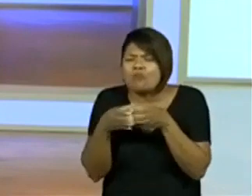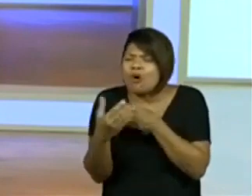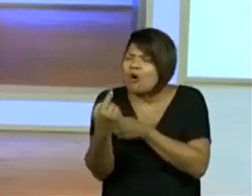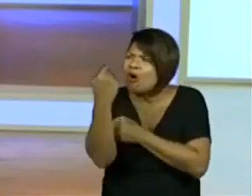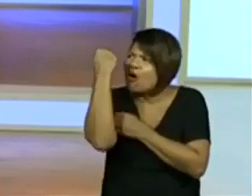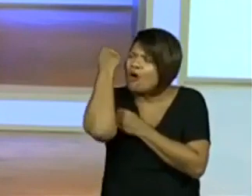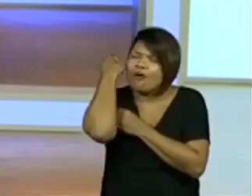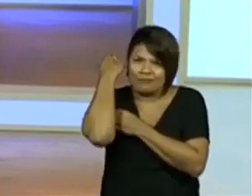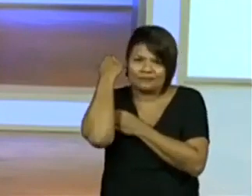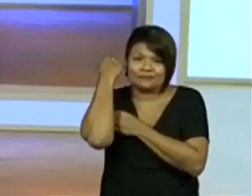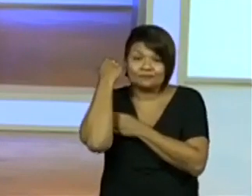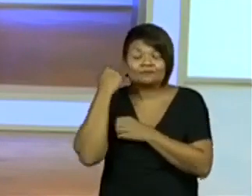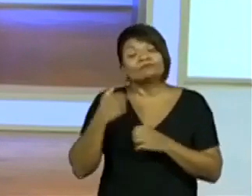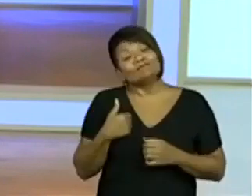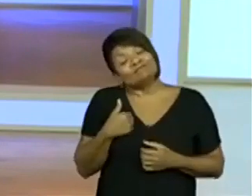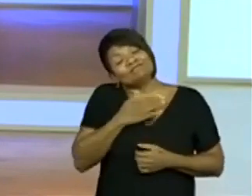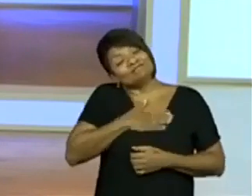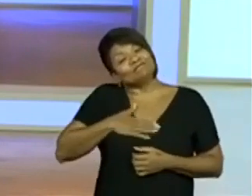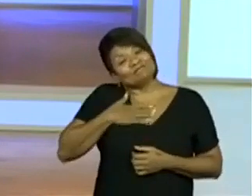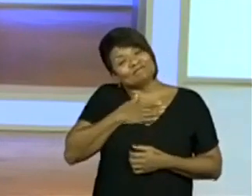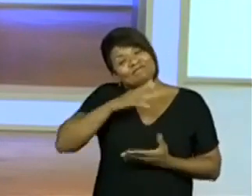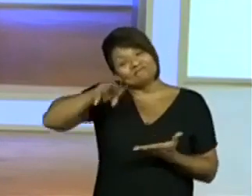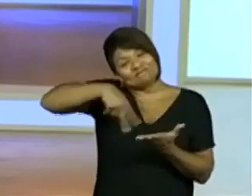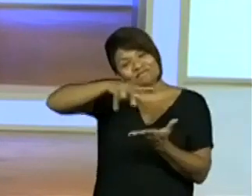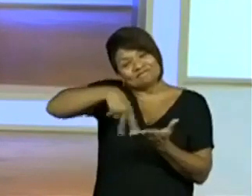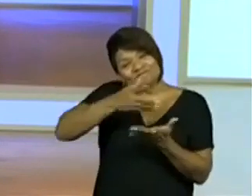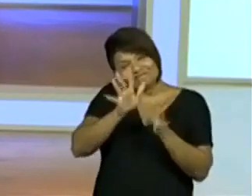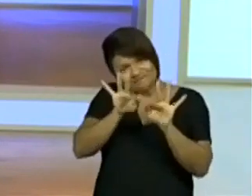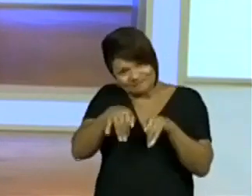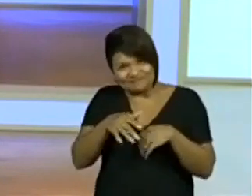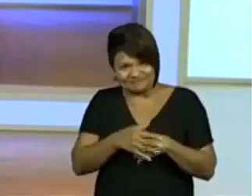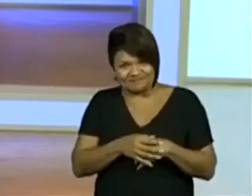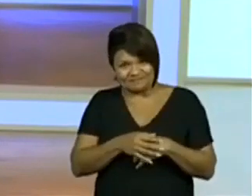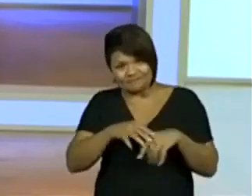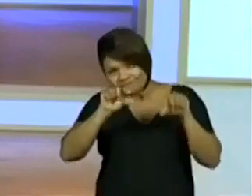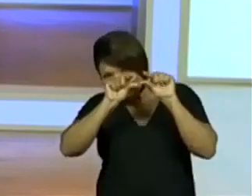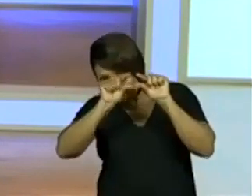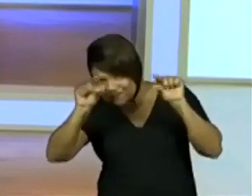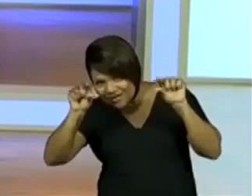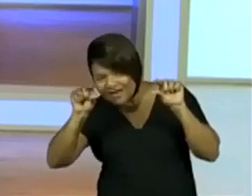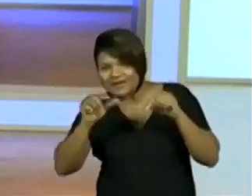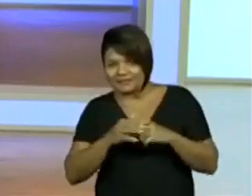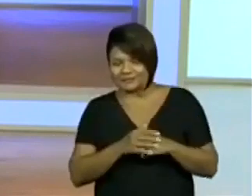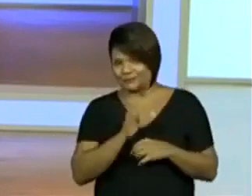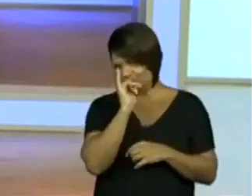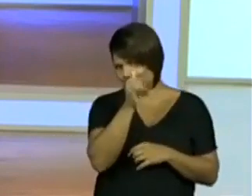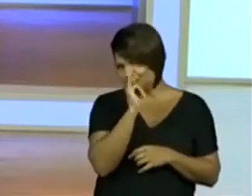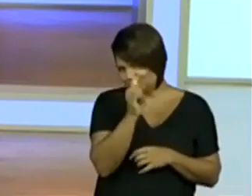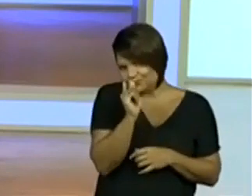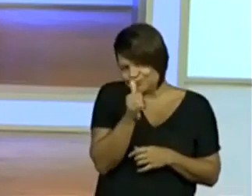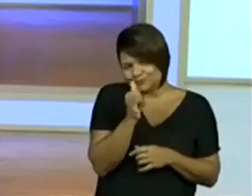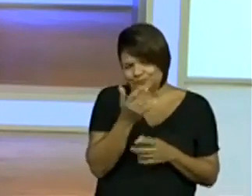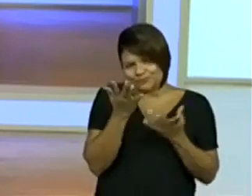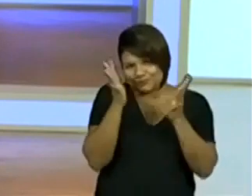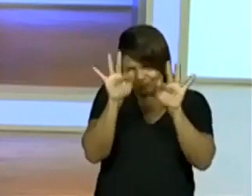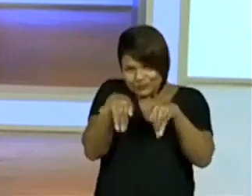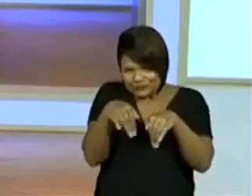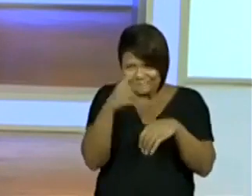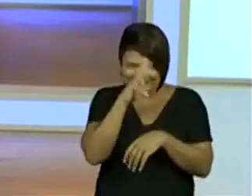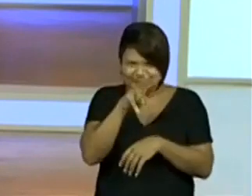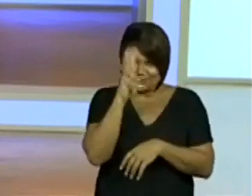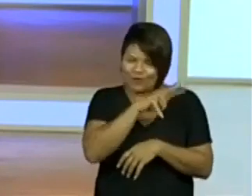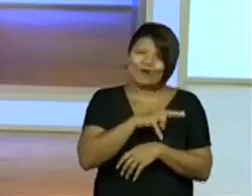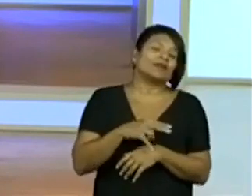queria encerrar com uma dança, né? Esse versinho que eu contei no final da